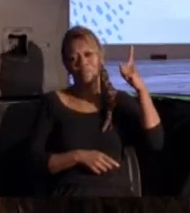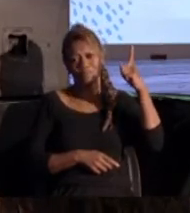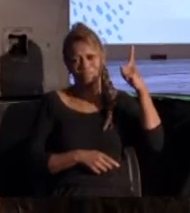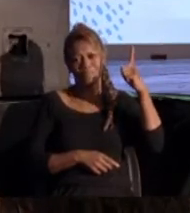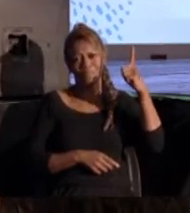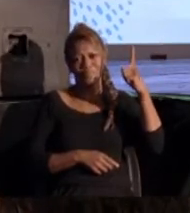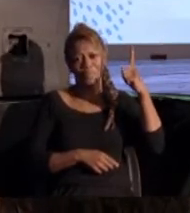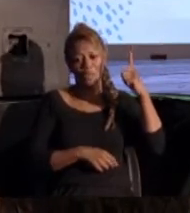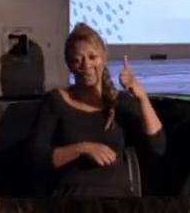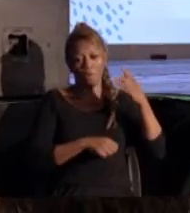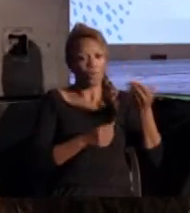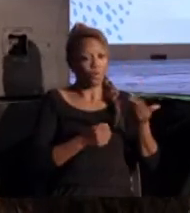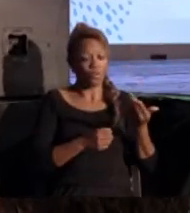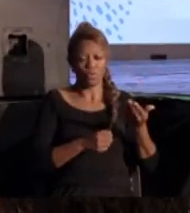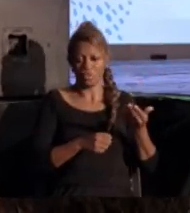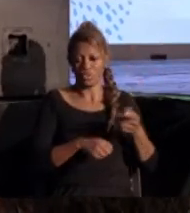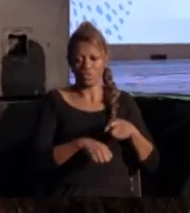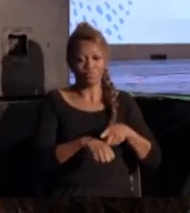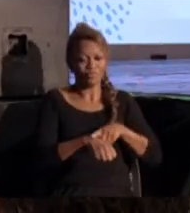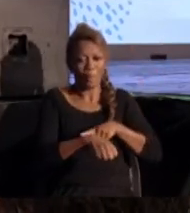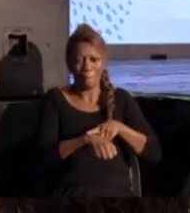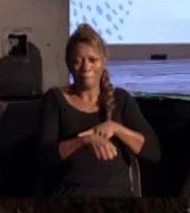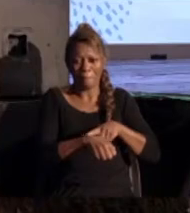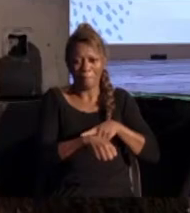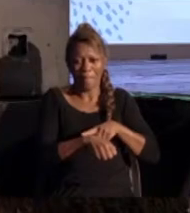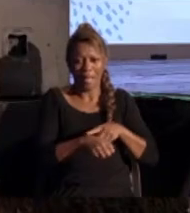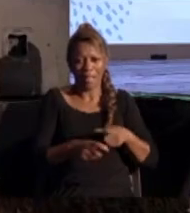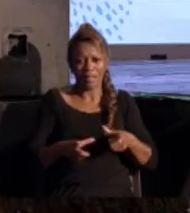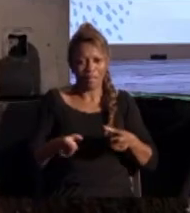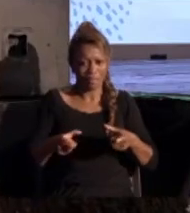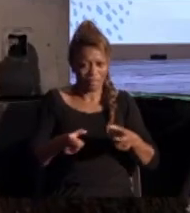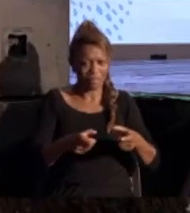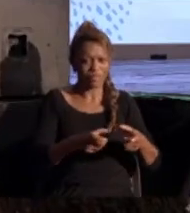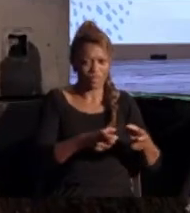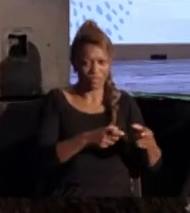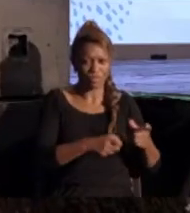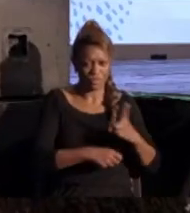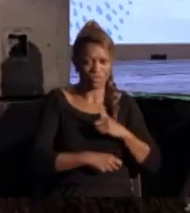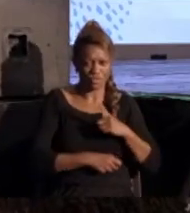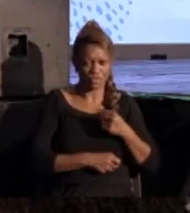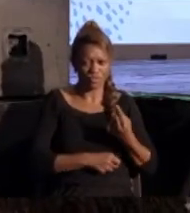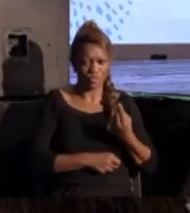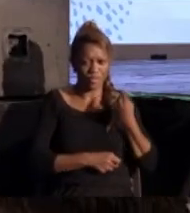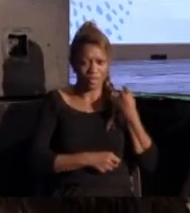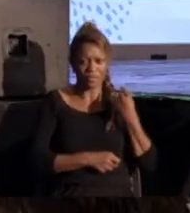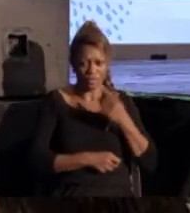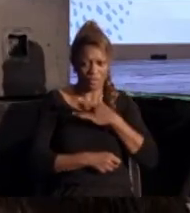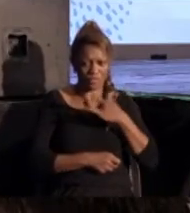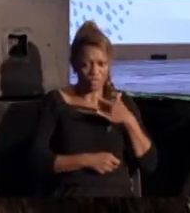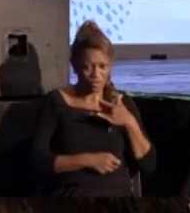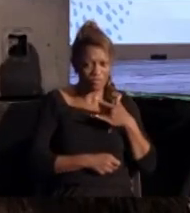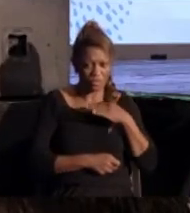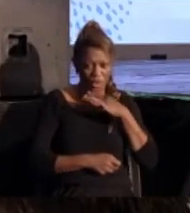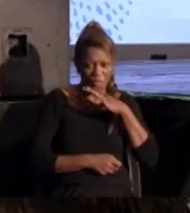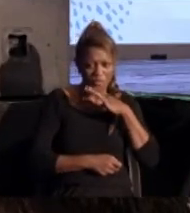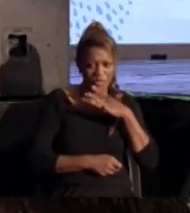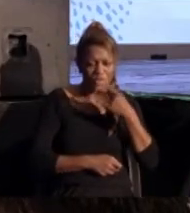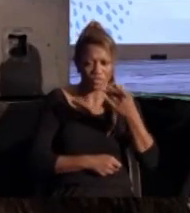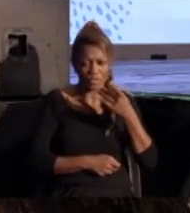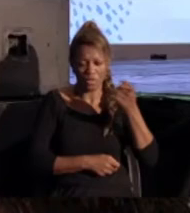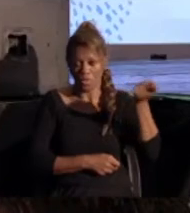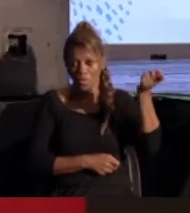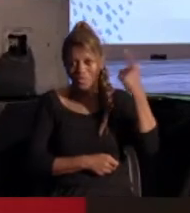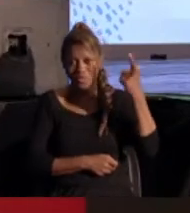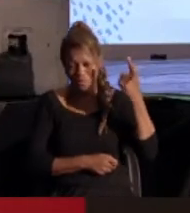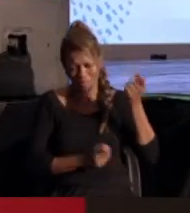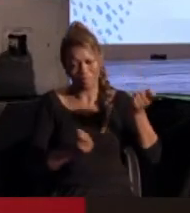pele hoje, né? É que eu julguei numa certa altura que, se eu tomasse, pior do que Lamarck, eu achei que, se eu tomasse muito sol, eu poderia ficar